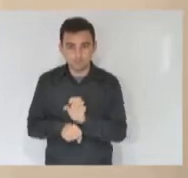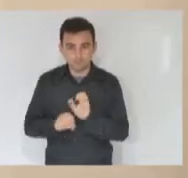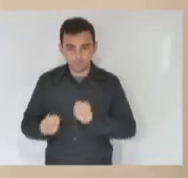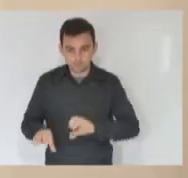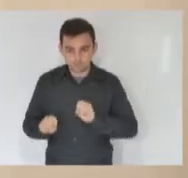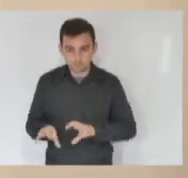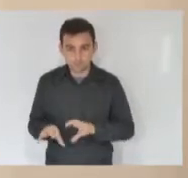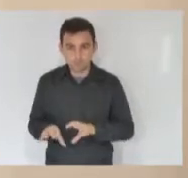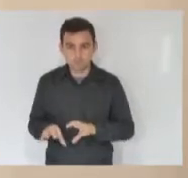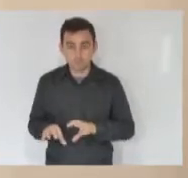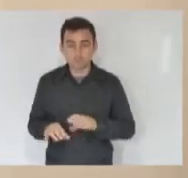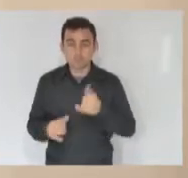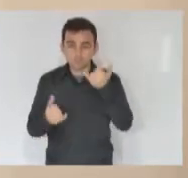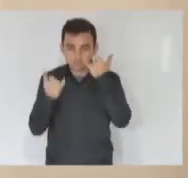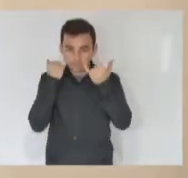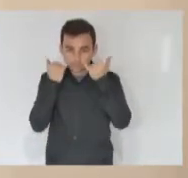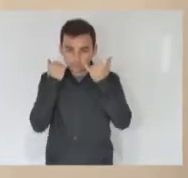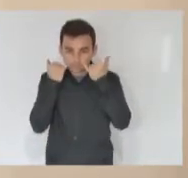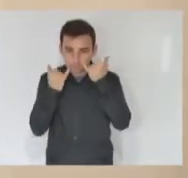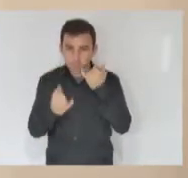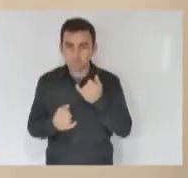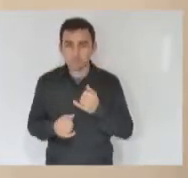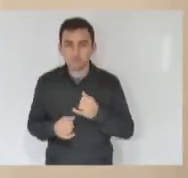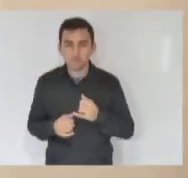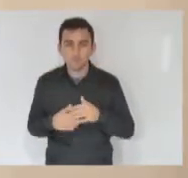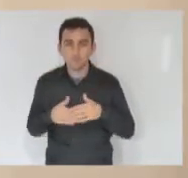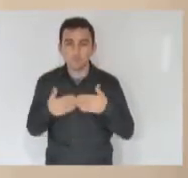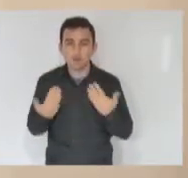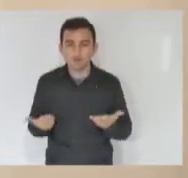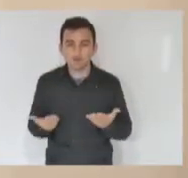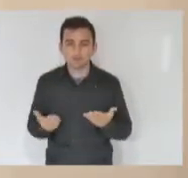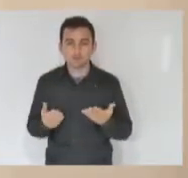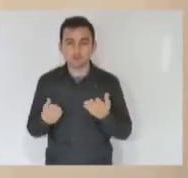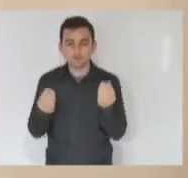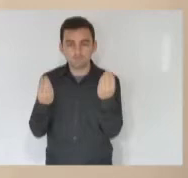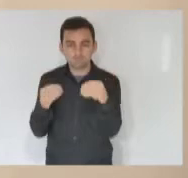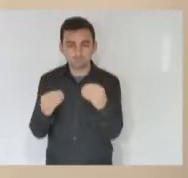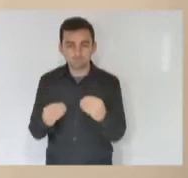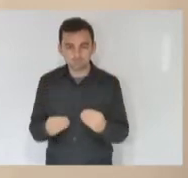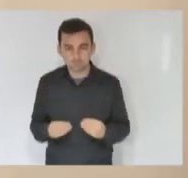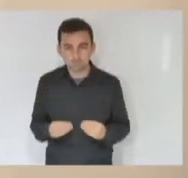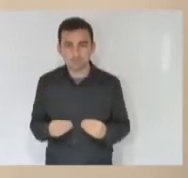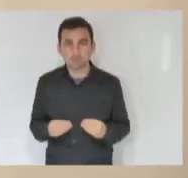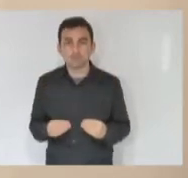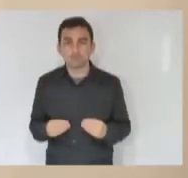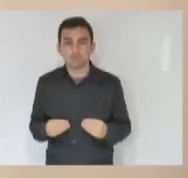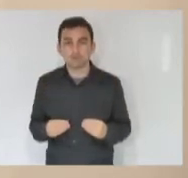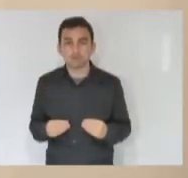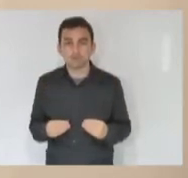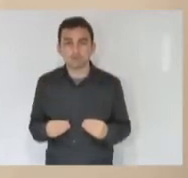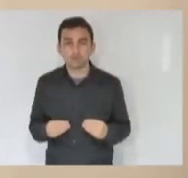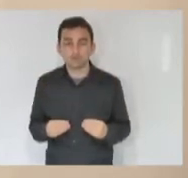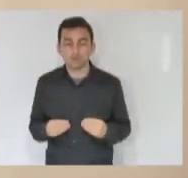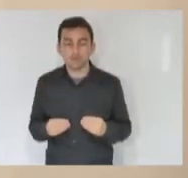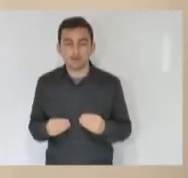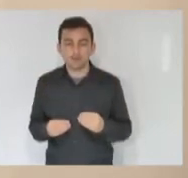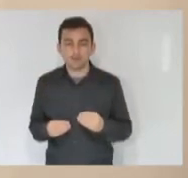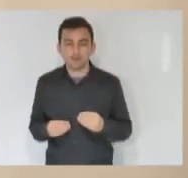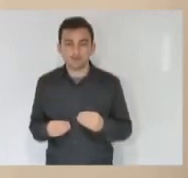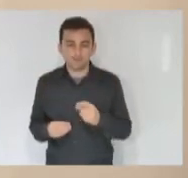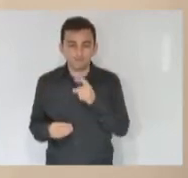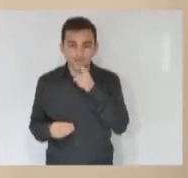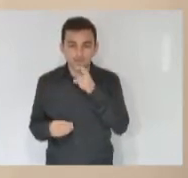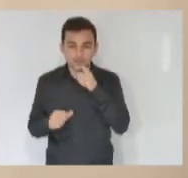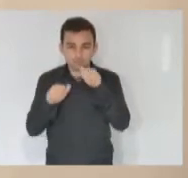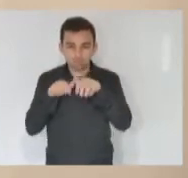Educação informações acerca da previsão para a instalação de equipamentos de ares condicionados na